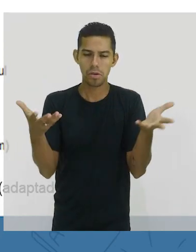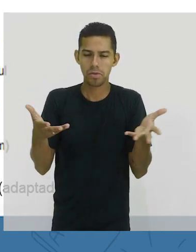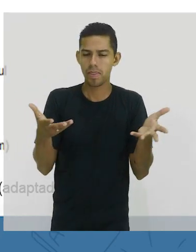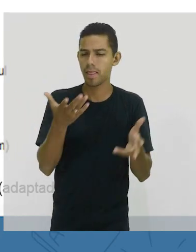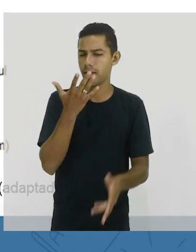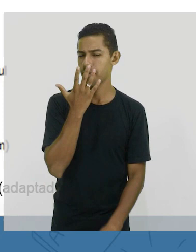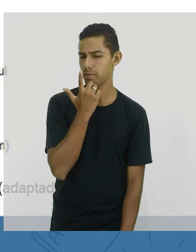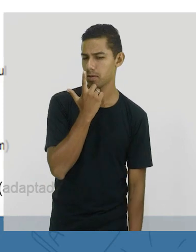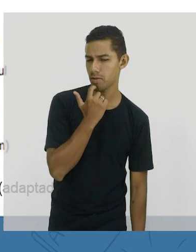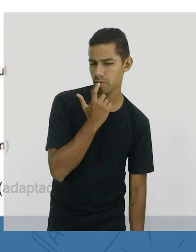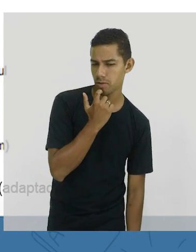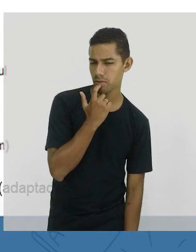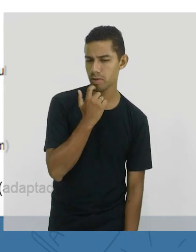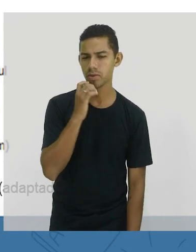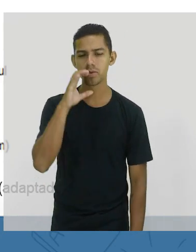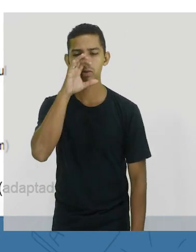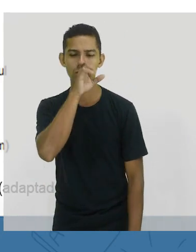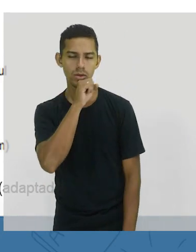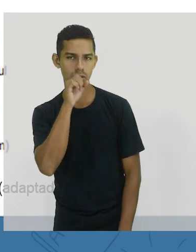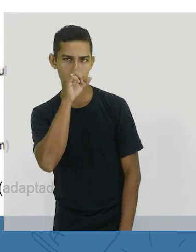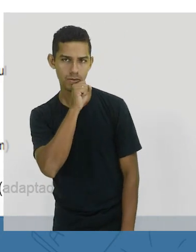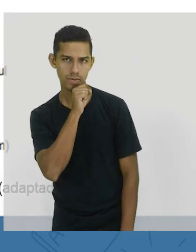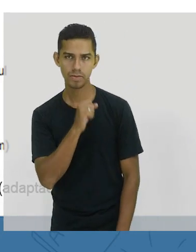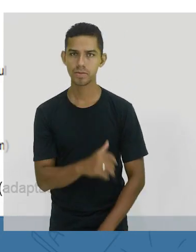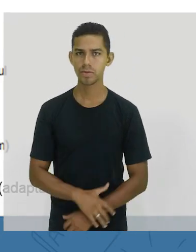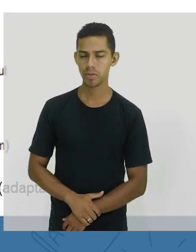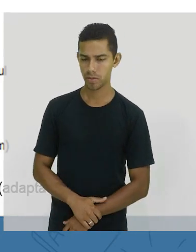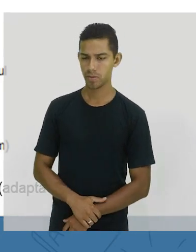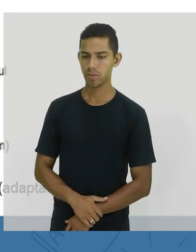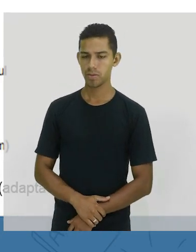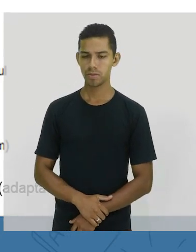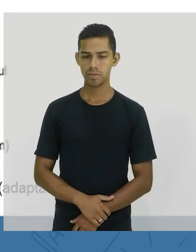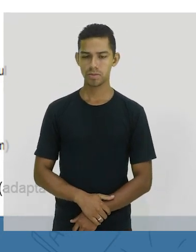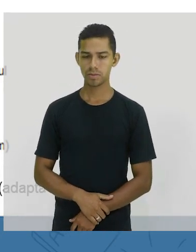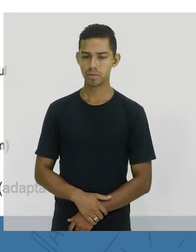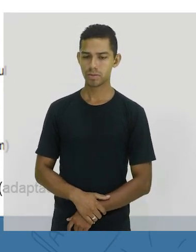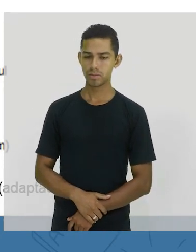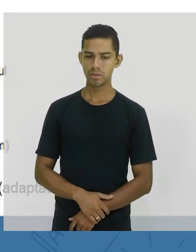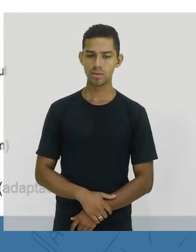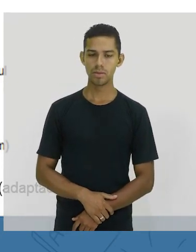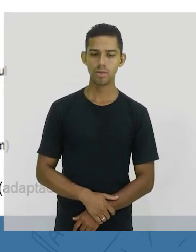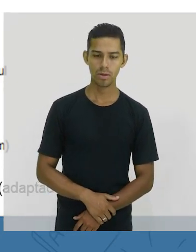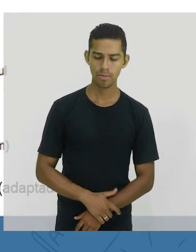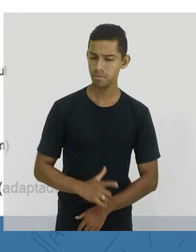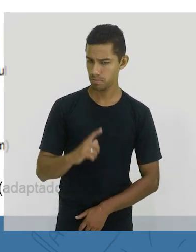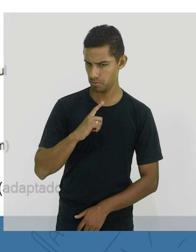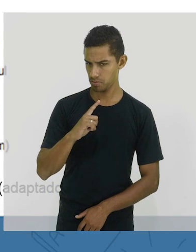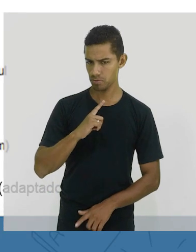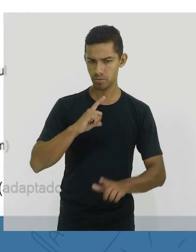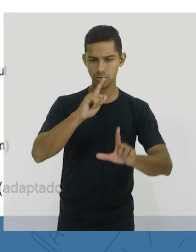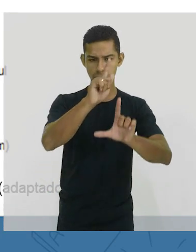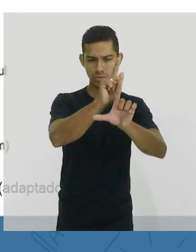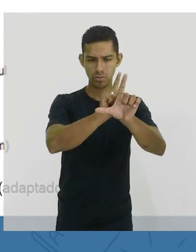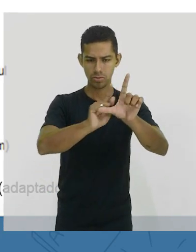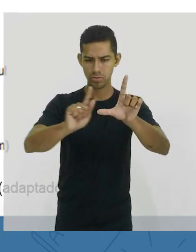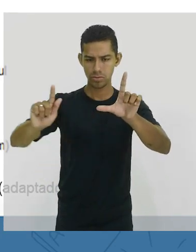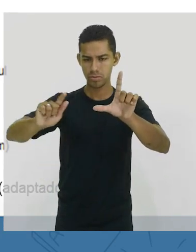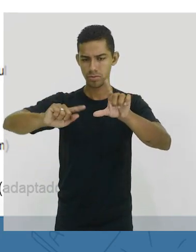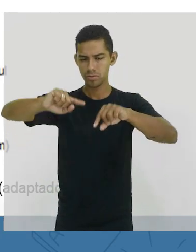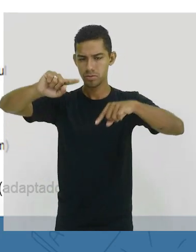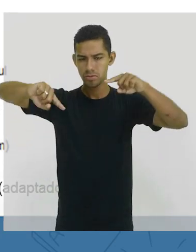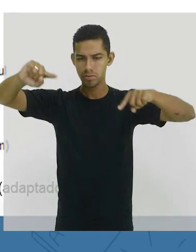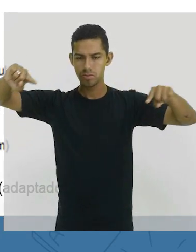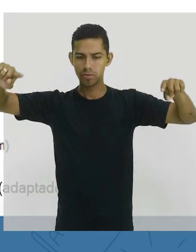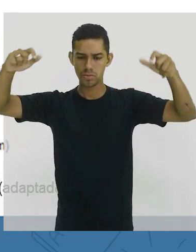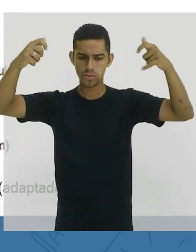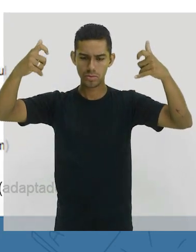ou seja, vermelho, alaranjado. Então nós temos aí os gráficos, né, para explicar, né, o